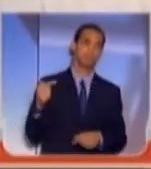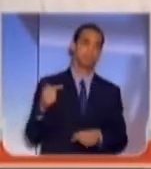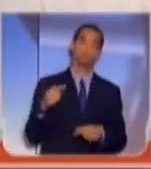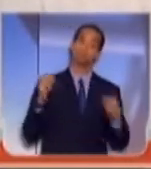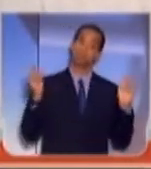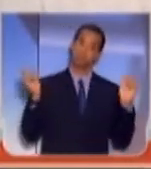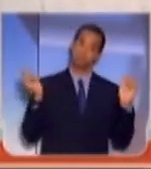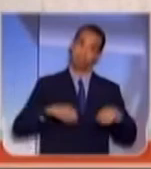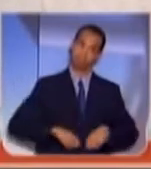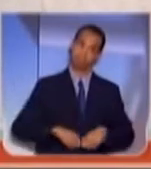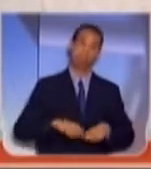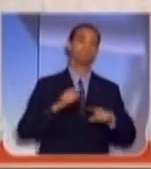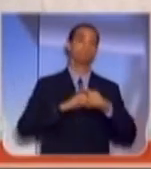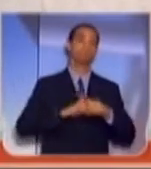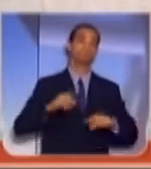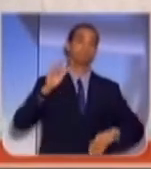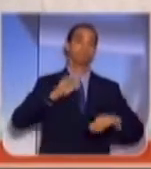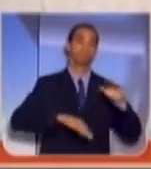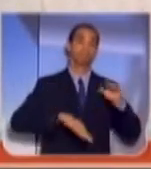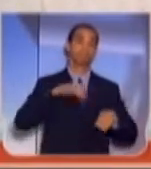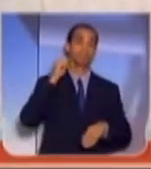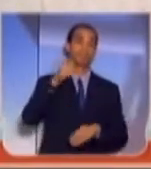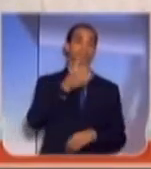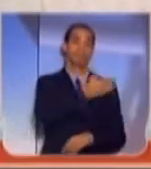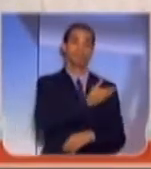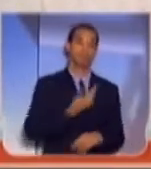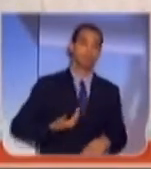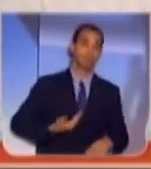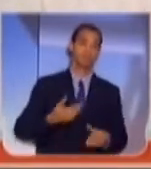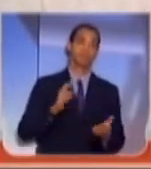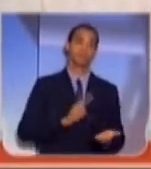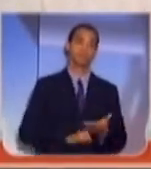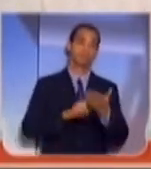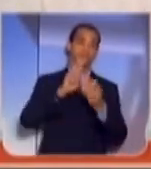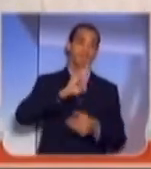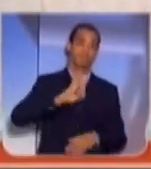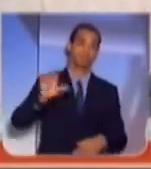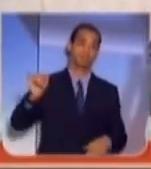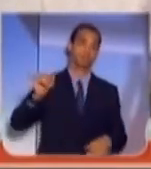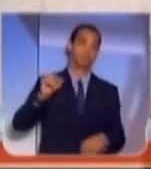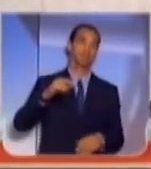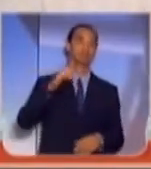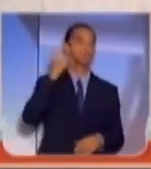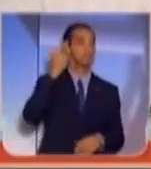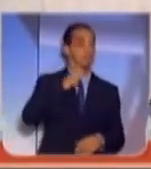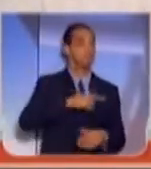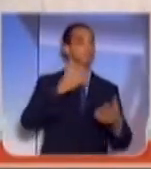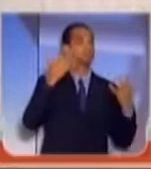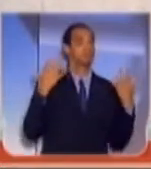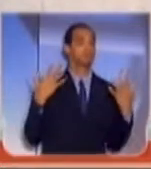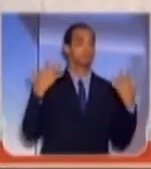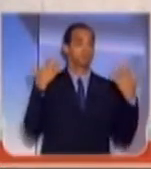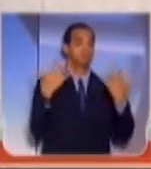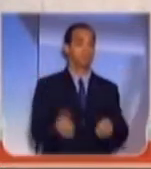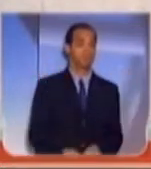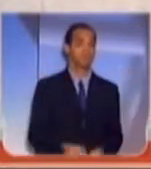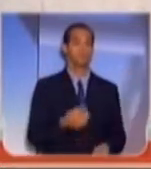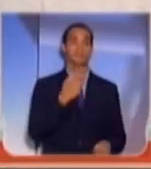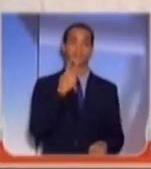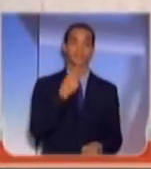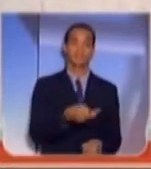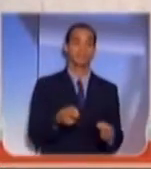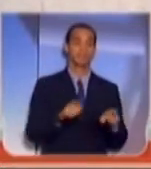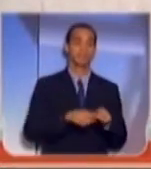se é possível agora depende do interesse e do compromisso do governo em honrar a sua palavra